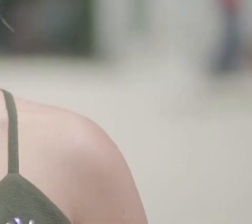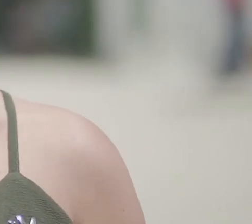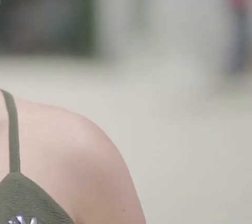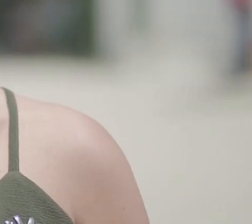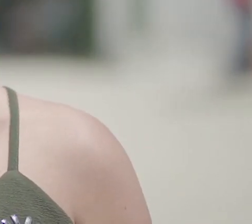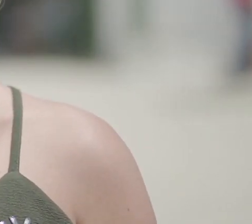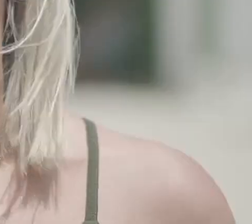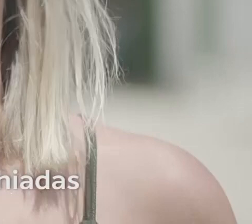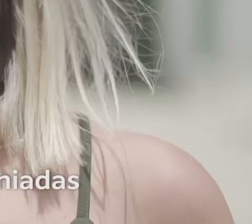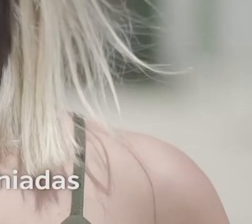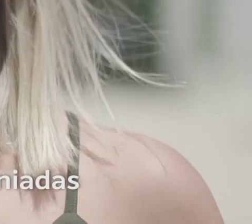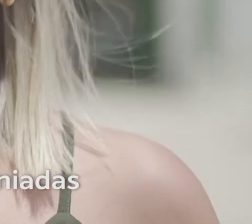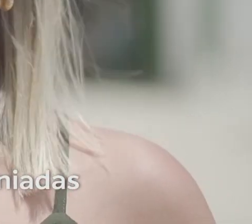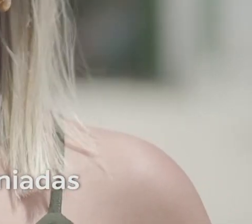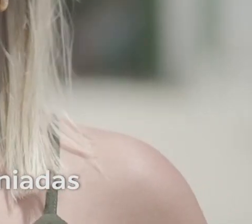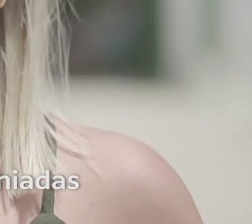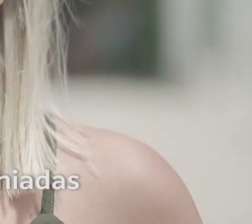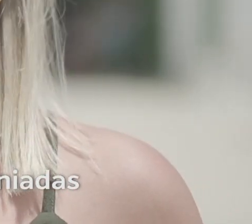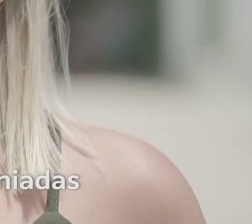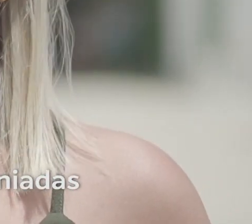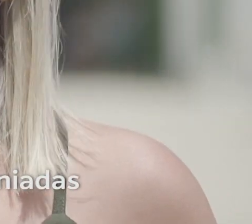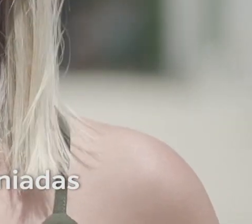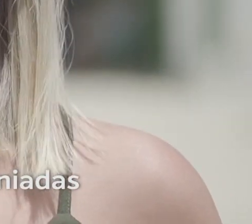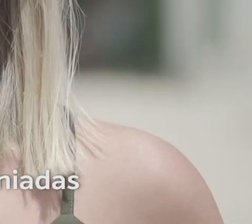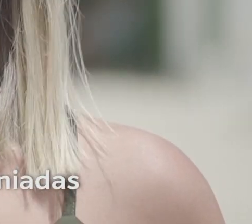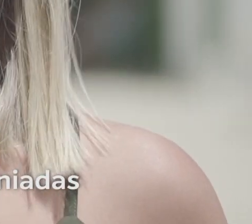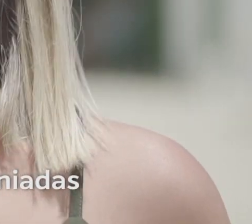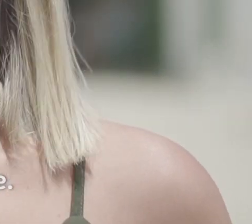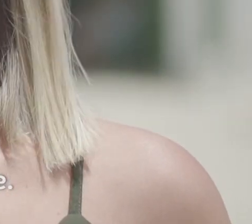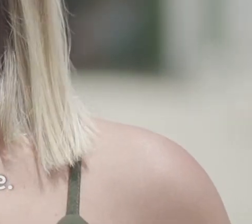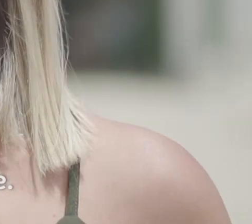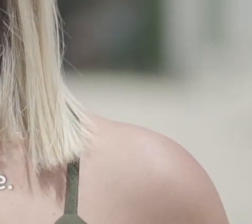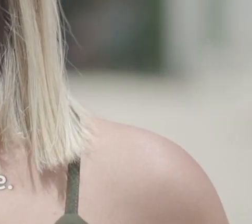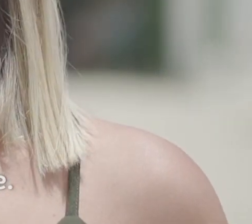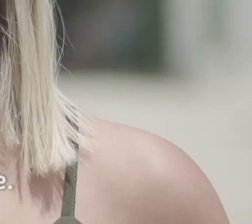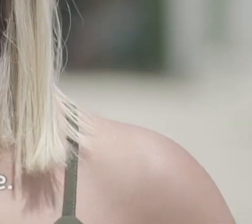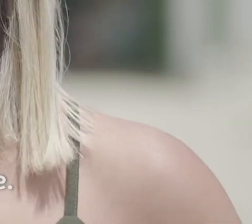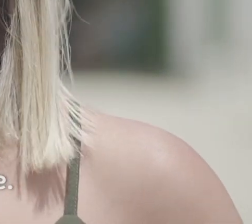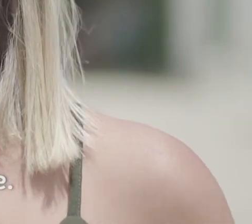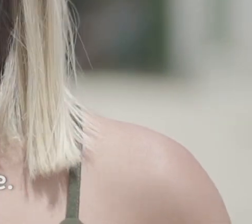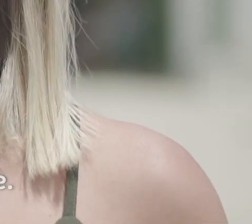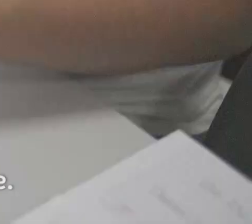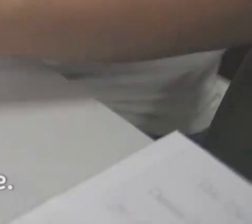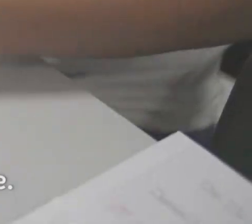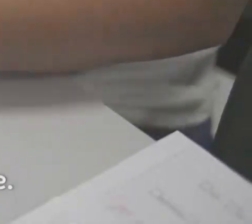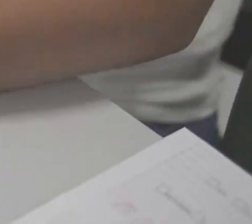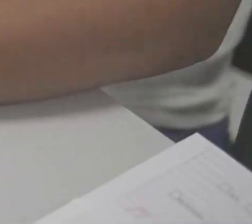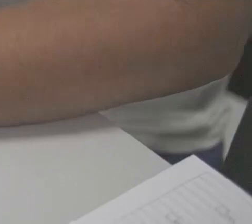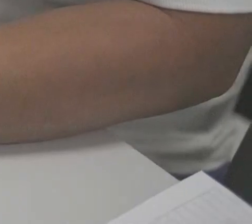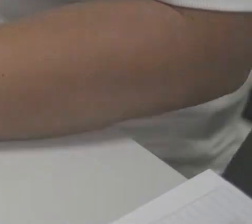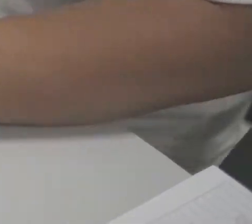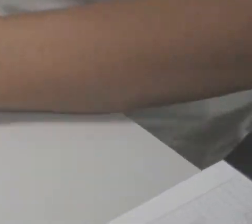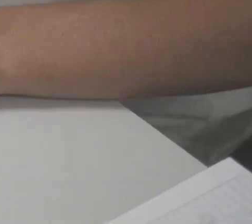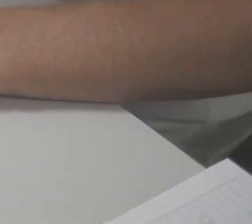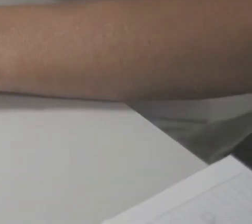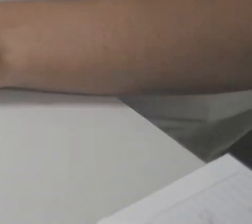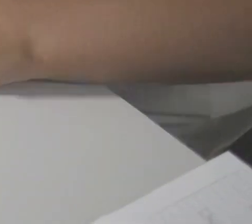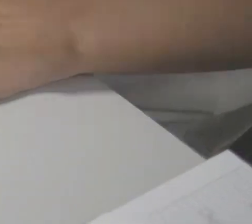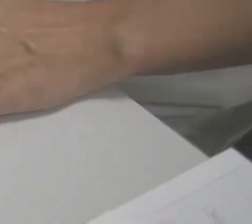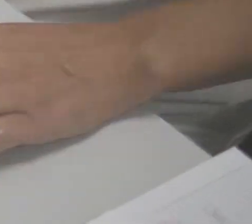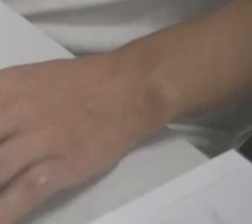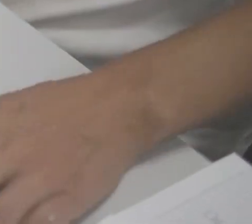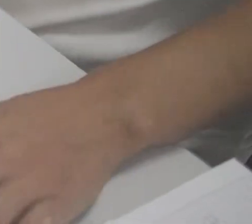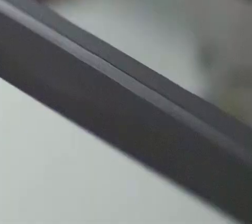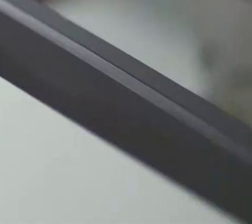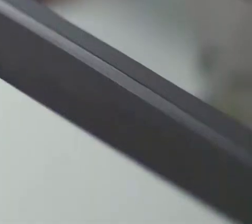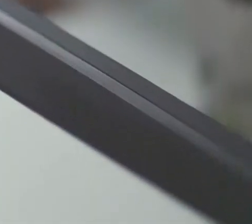para fazer a castração. Tanto aqui na AME como nas clínicas conveniadas, que hoje a gente tem 4 na cidade. Consulta a gente realiza